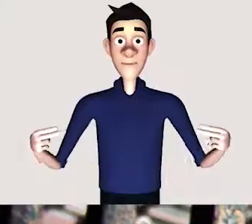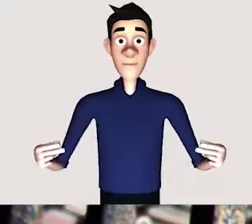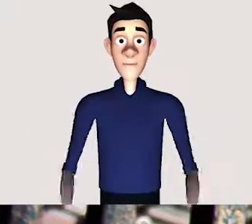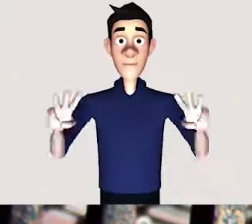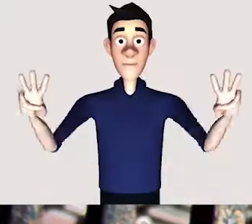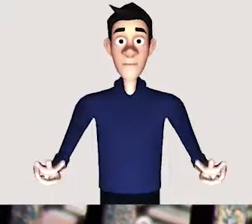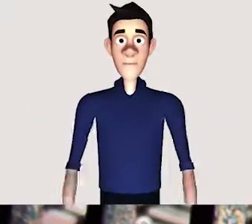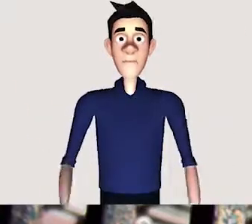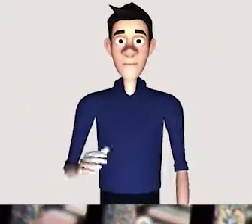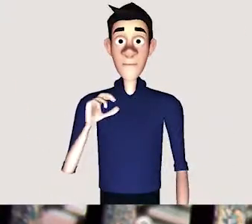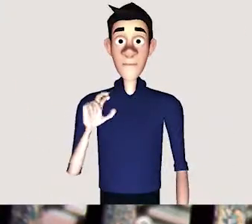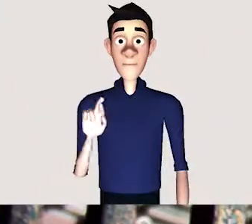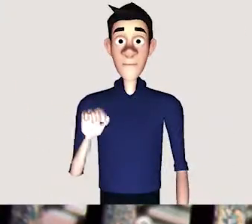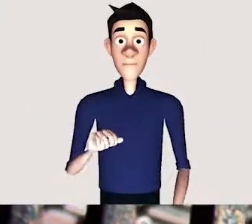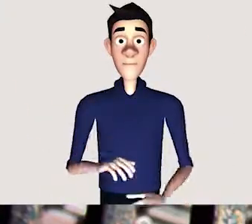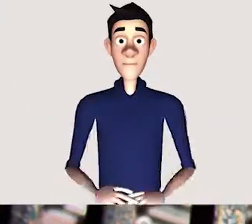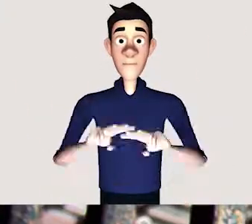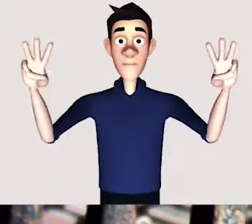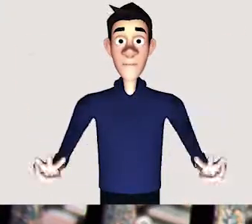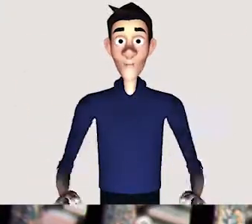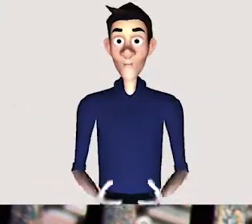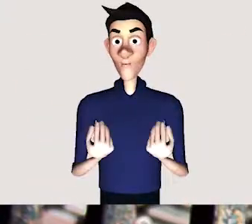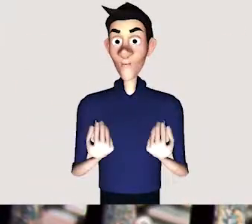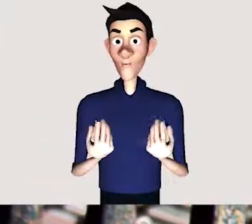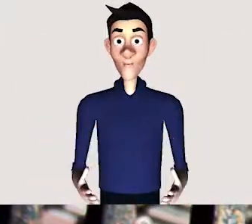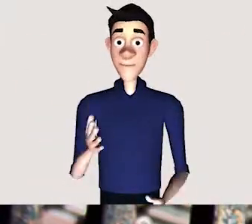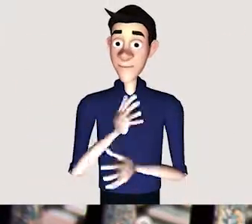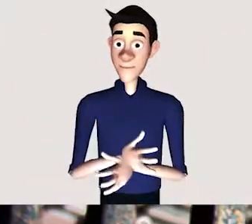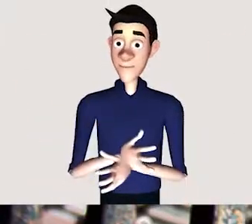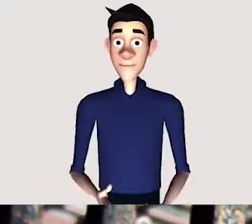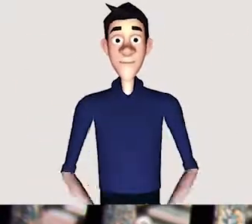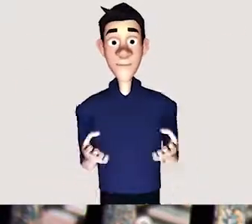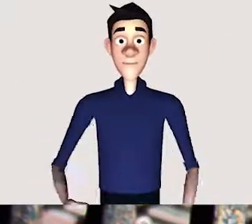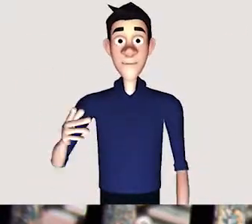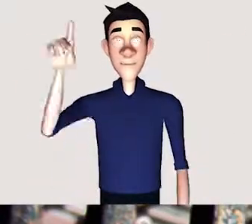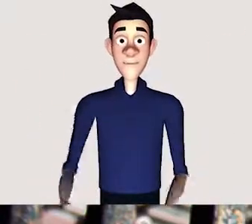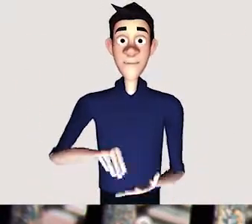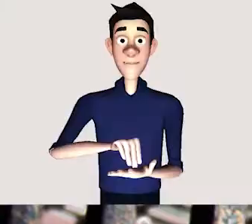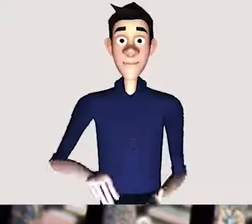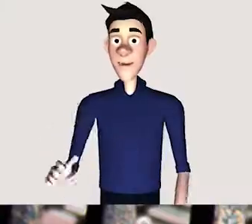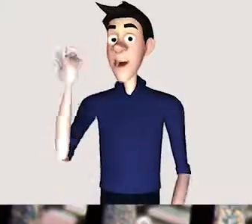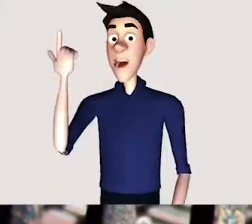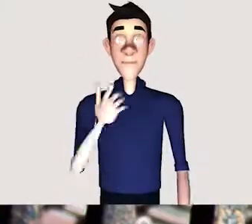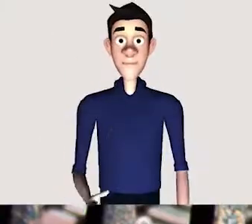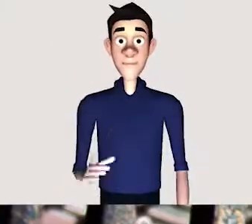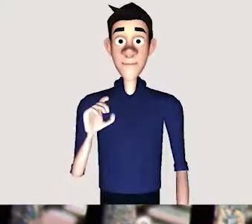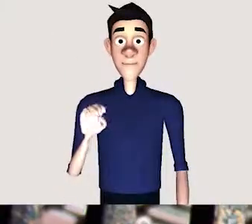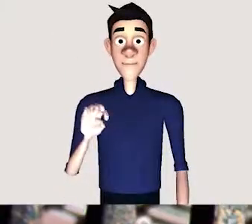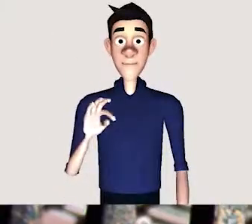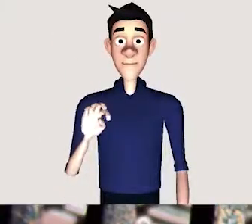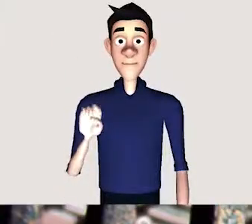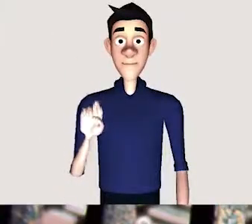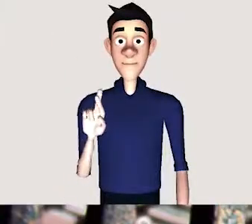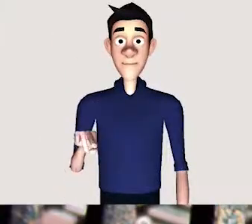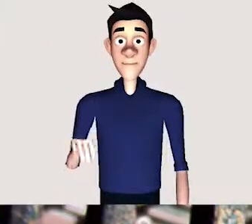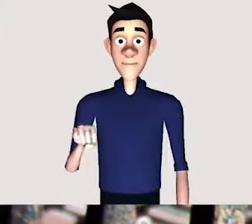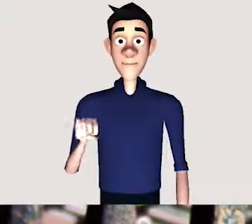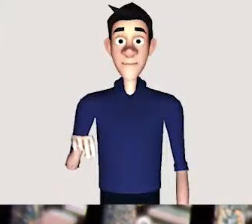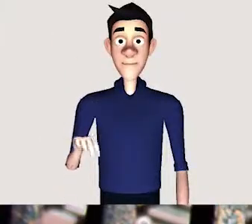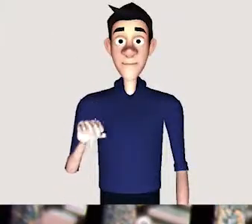esquecimento, poder e resistência. Mas que evidências nós temos de que esses elementos